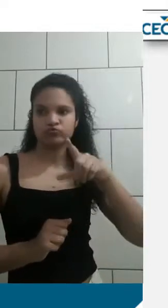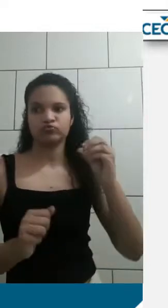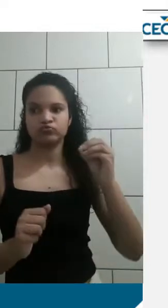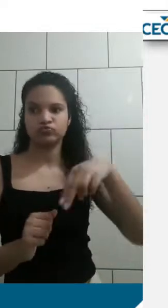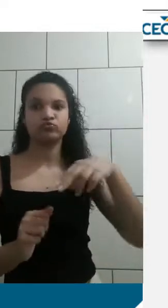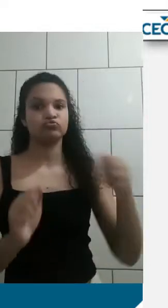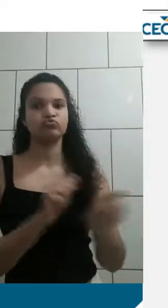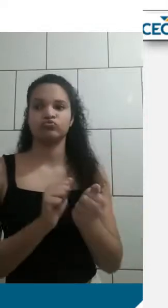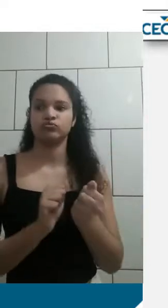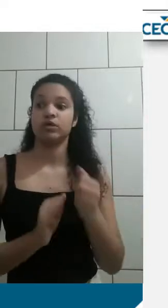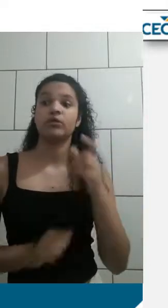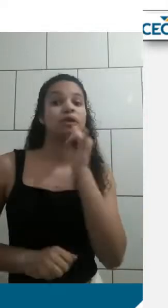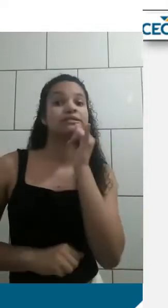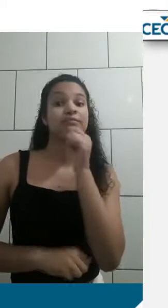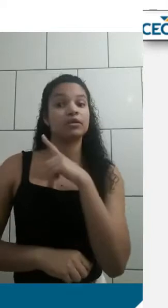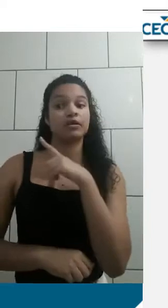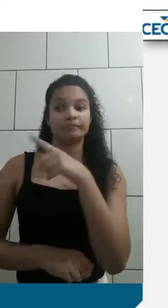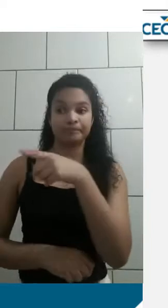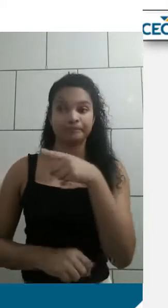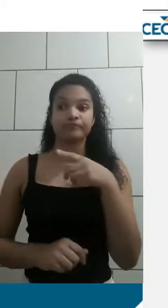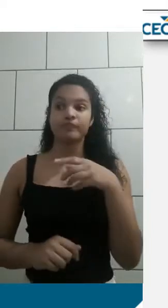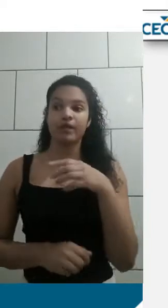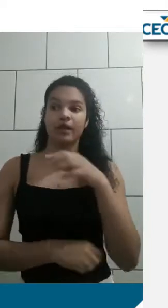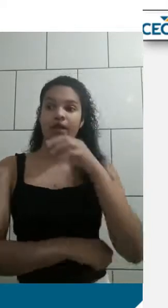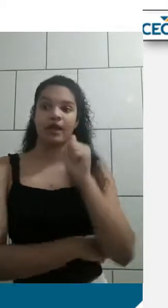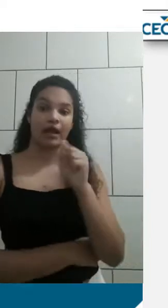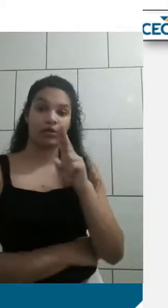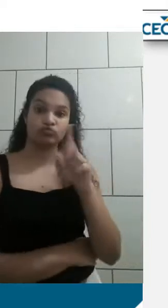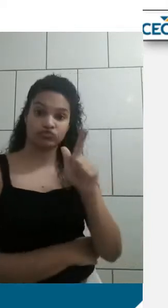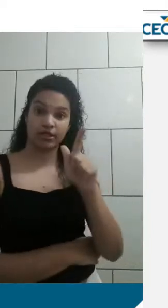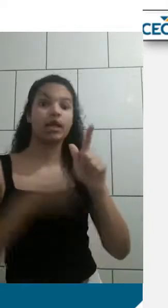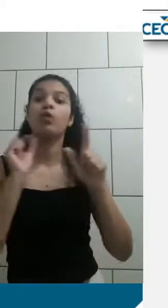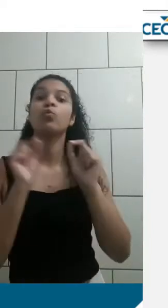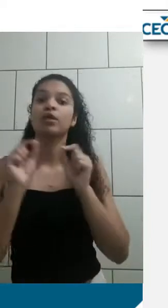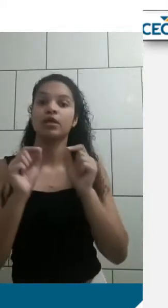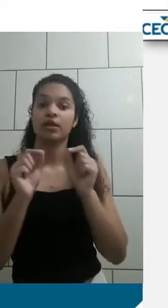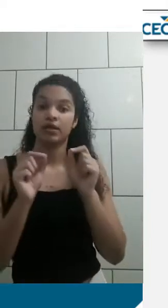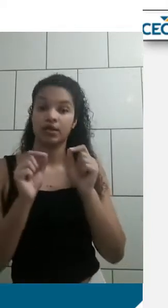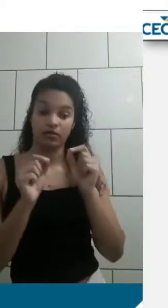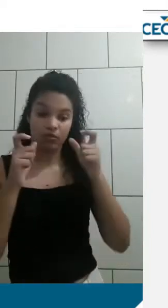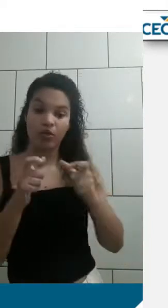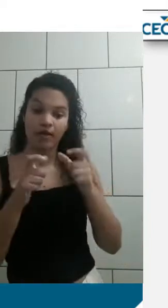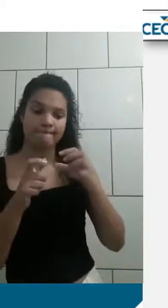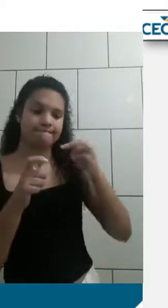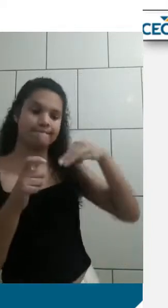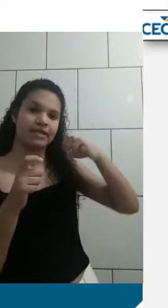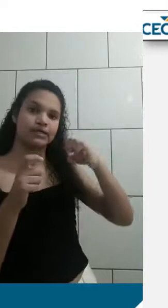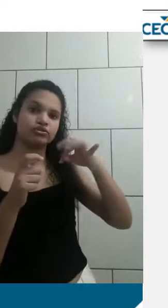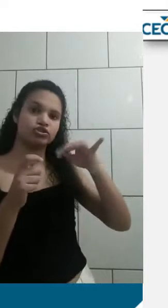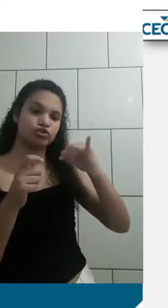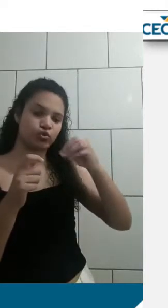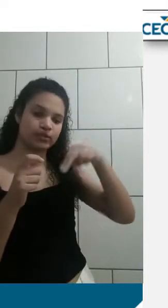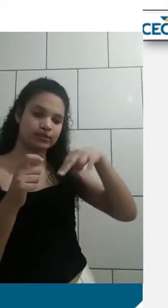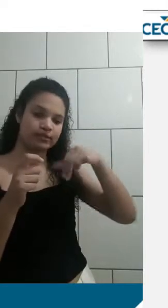simplificado exemplo, o códon AUG significa a entrada do aminoácido metionina na molécula de proteína.